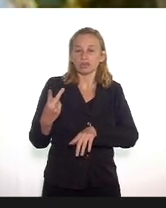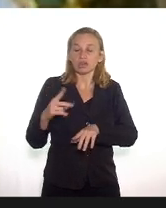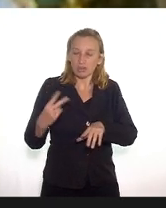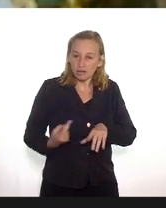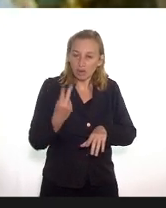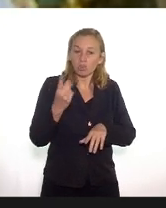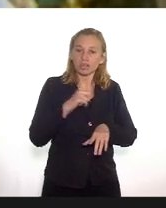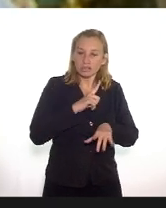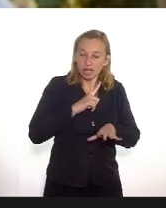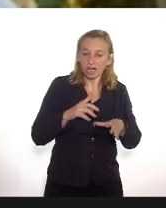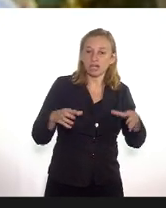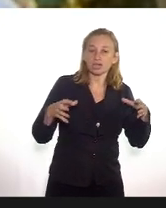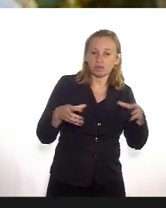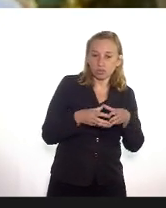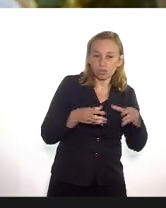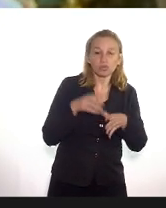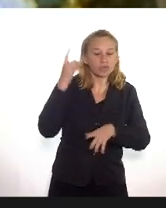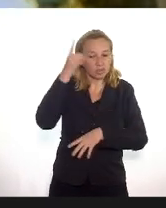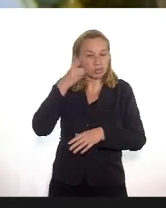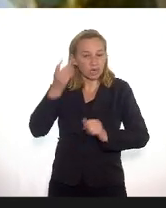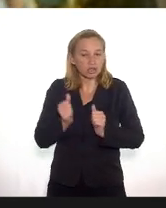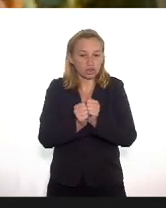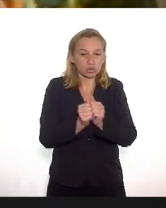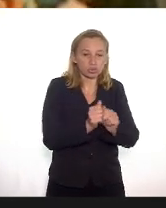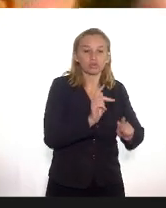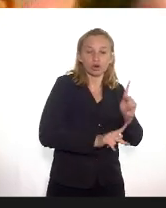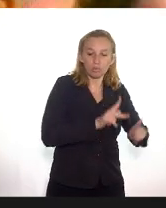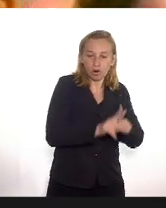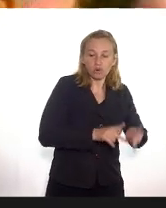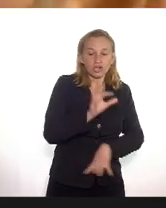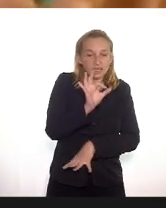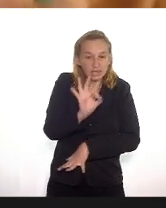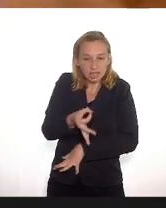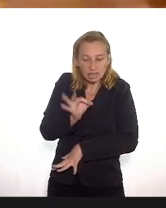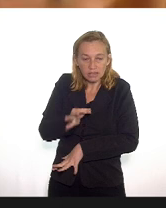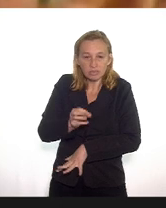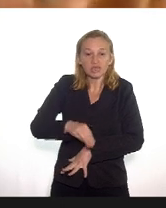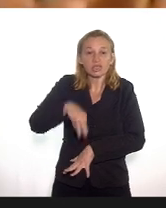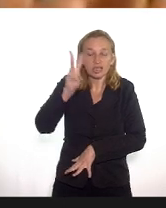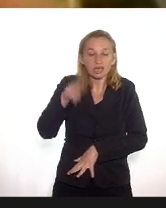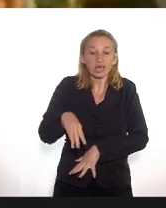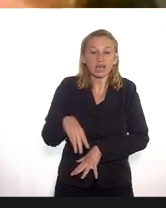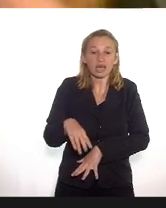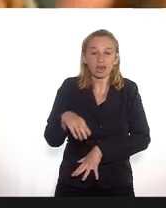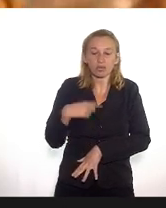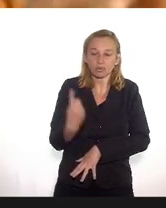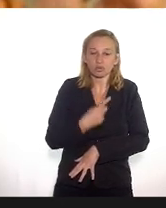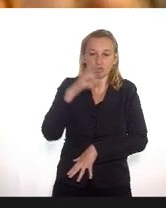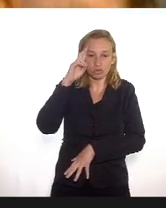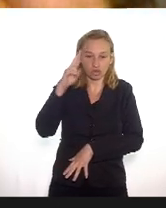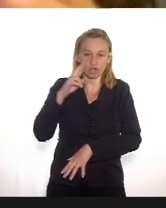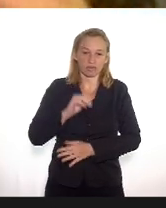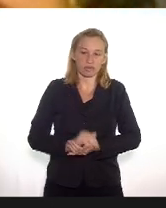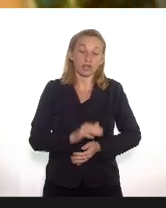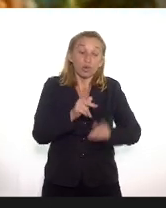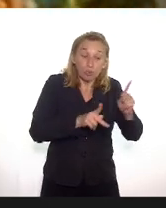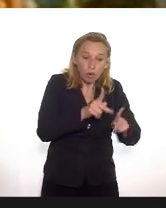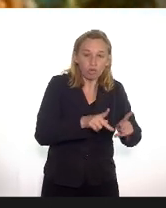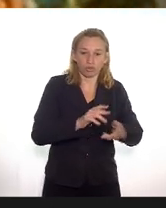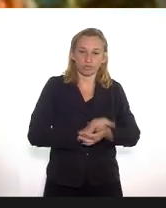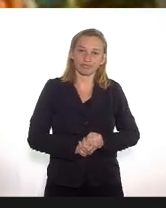parlamento junto à população, que efetivamente quem é o nosso patrão? É o povo, porque o